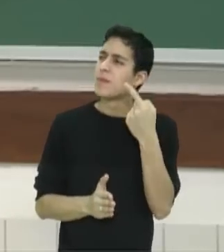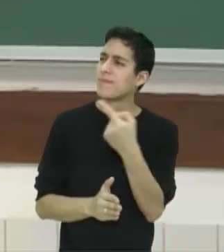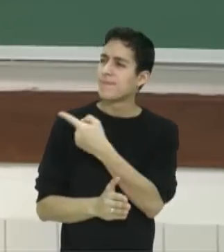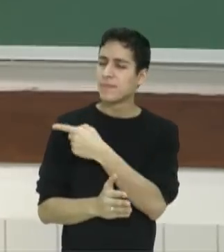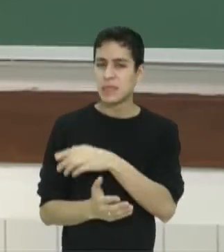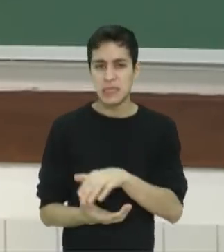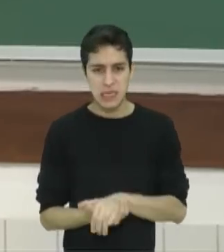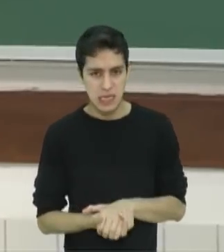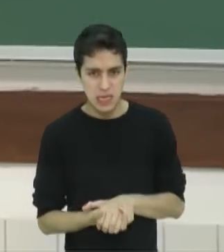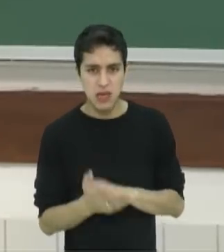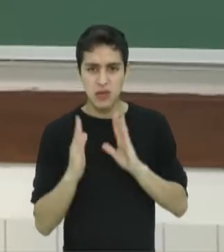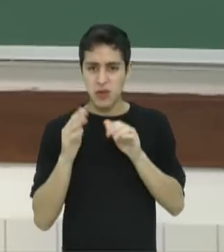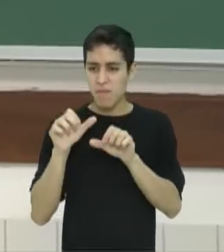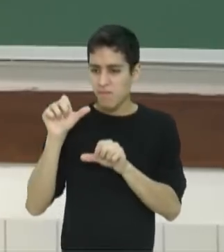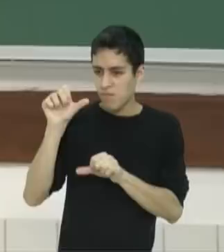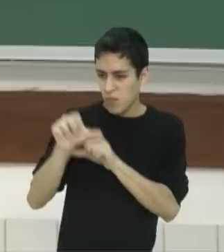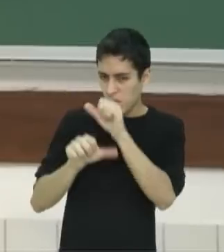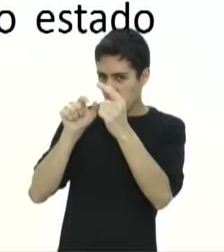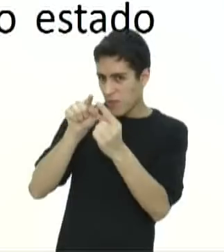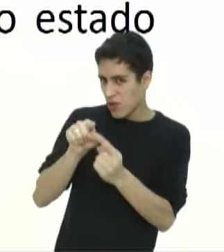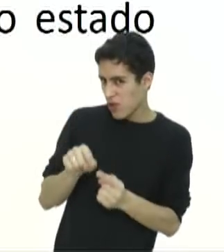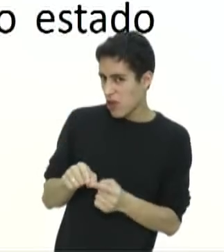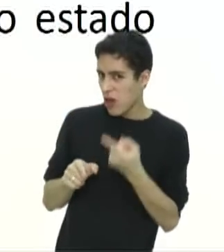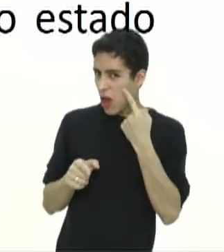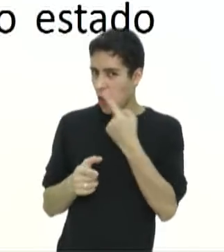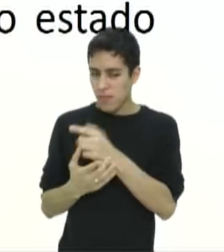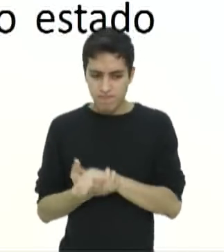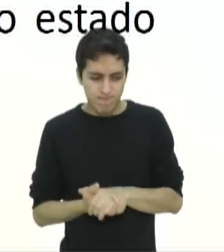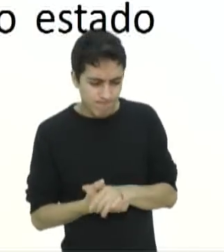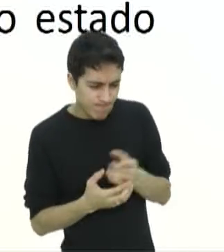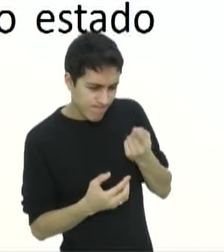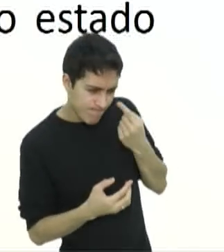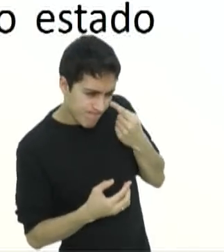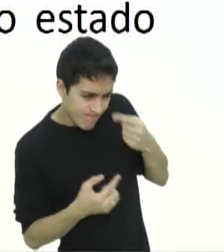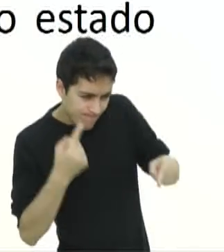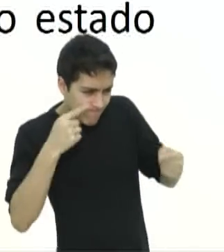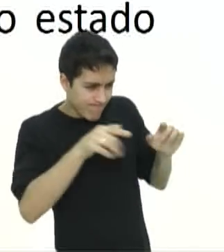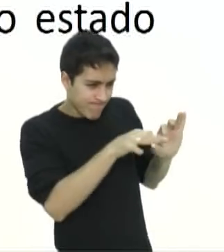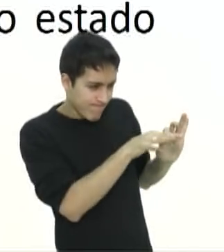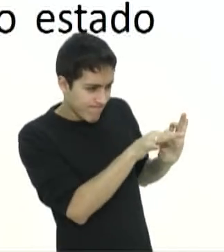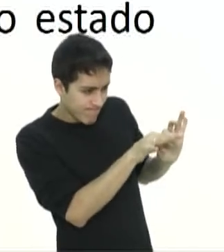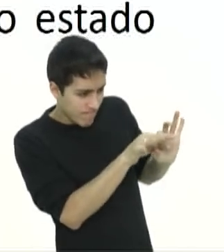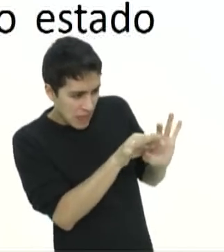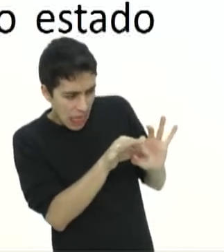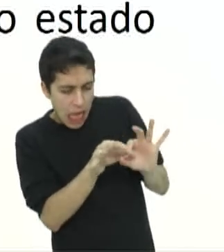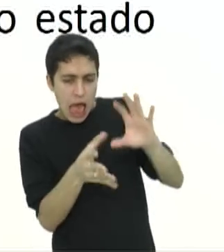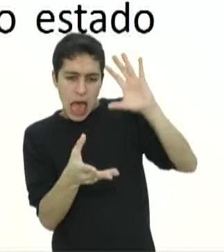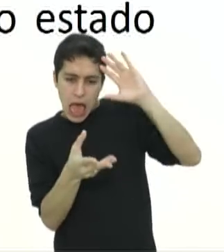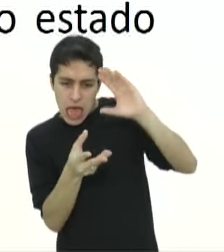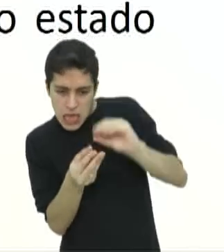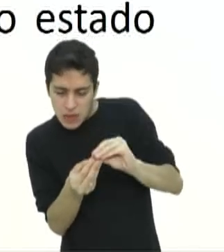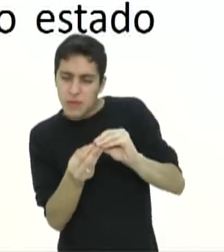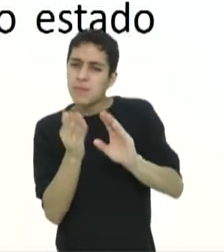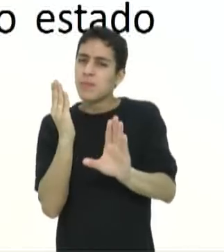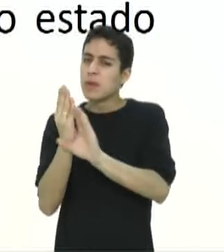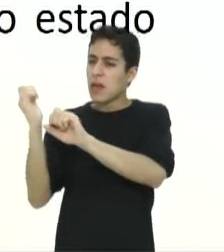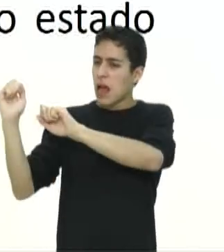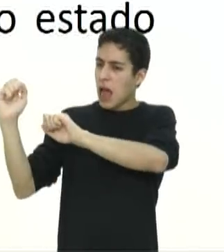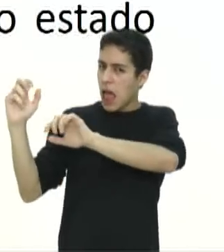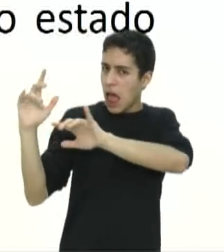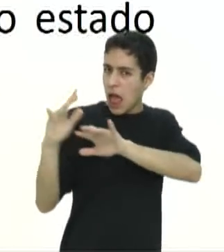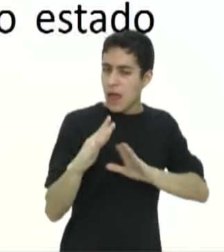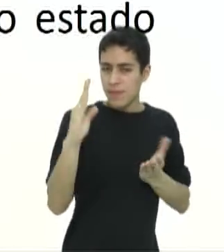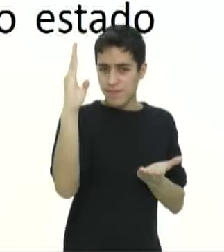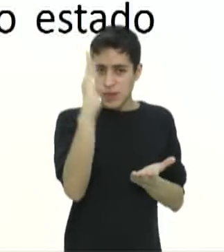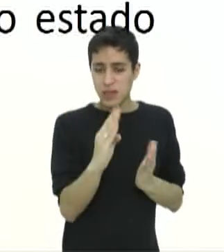Perceba que já mudou o objetivo. Vamos ler? Identificar o contexto que levou ao processo de imigração no Brasil durante o